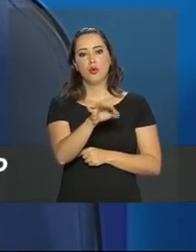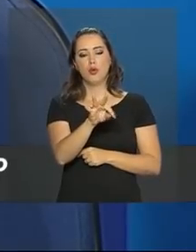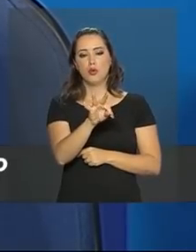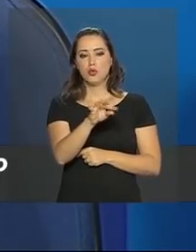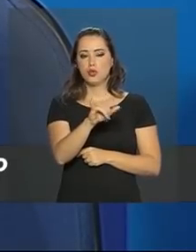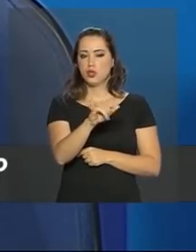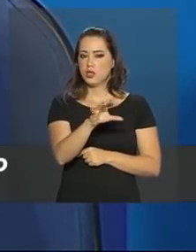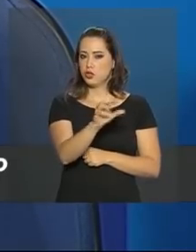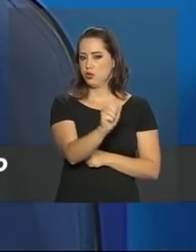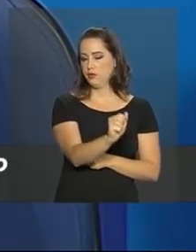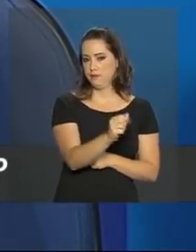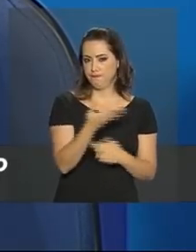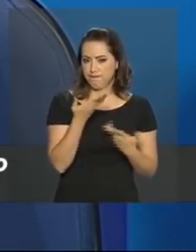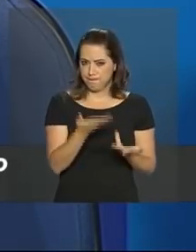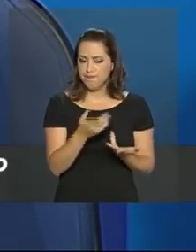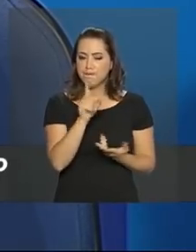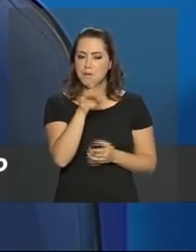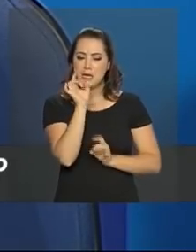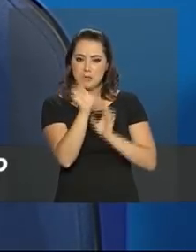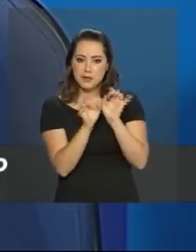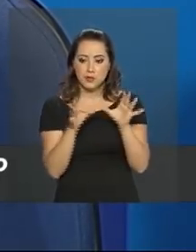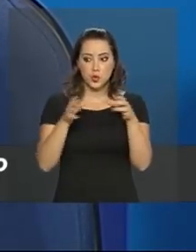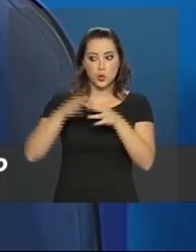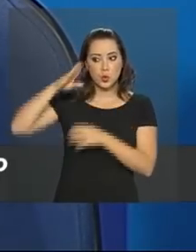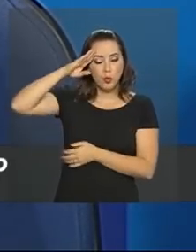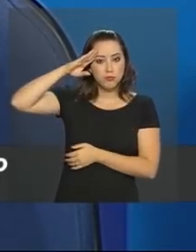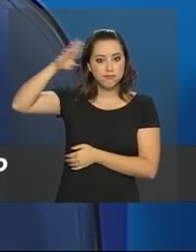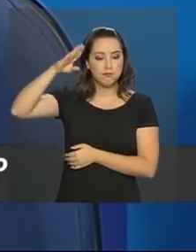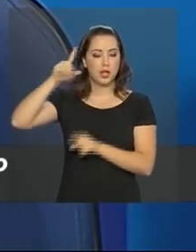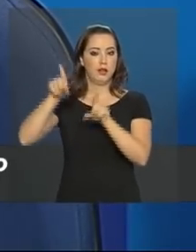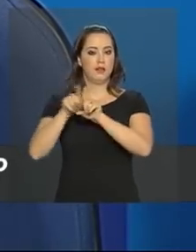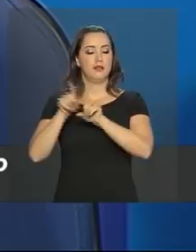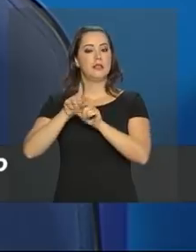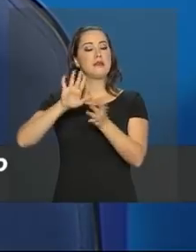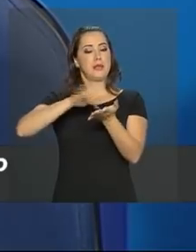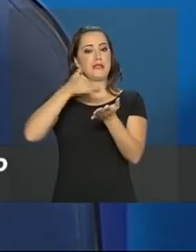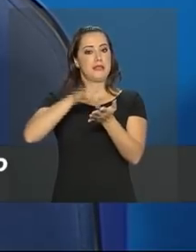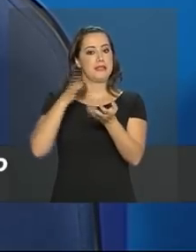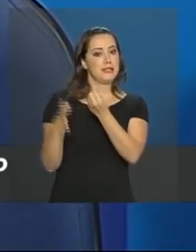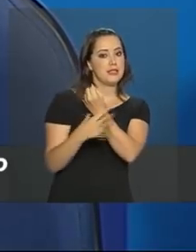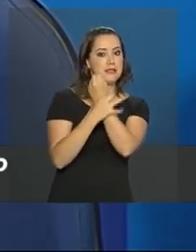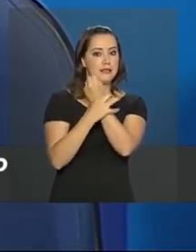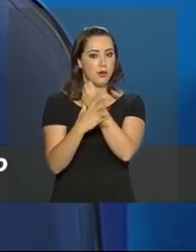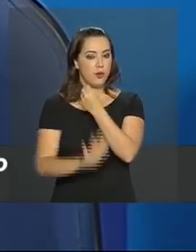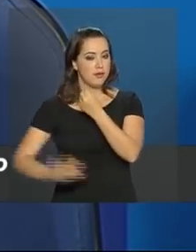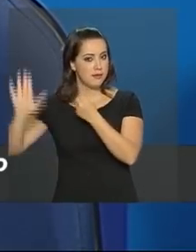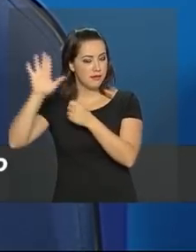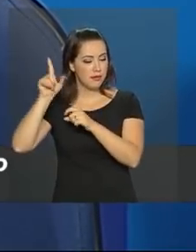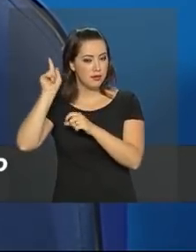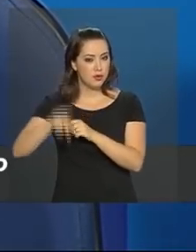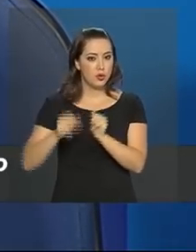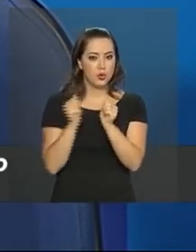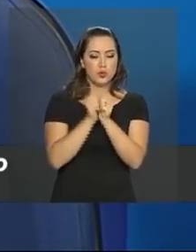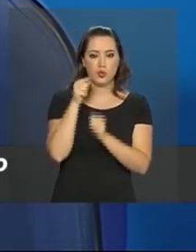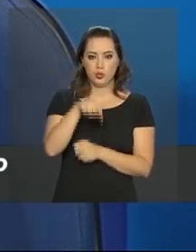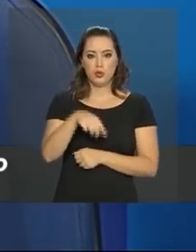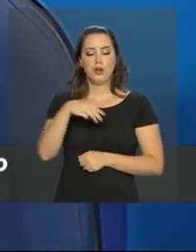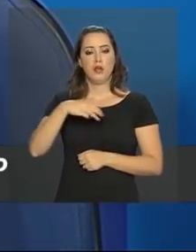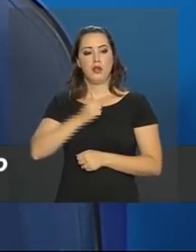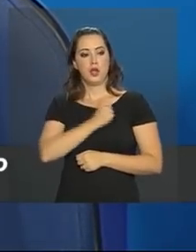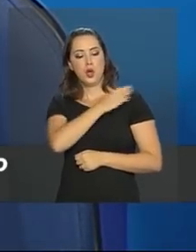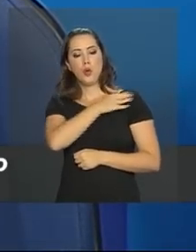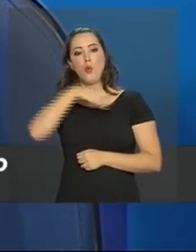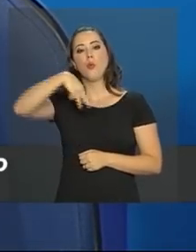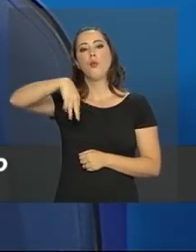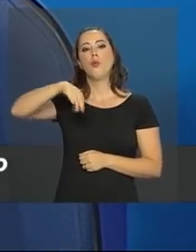especialmente é o exército brasileiro a secretaria nacional de segurança com a presença aqui do major brigadeiro joão